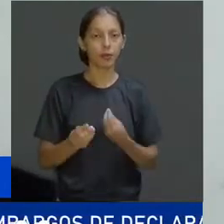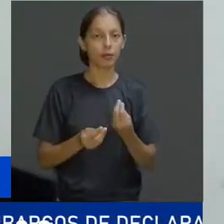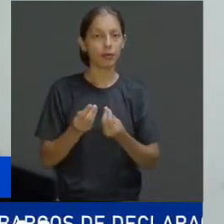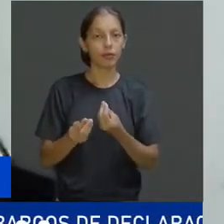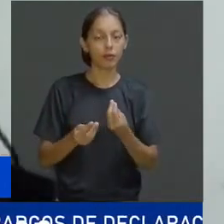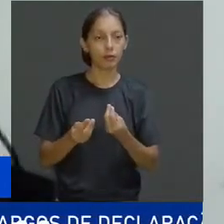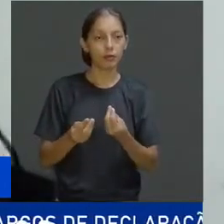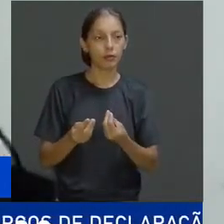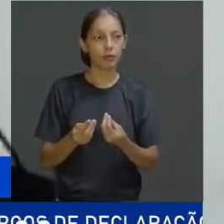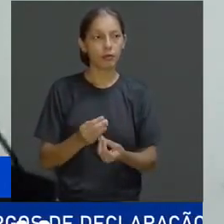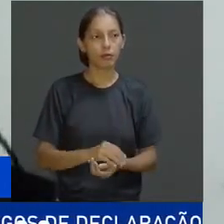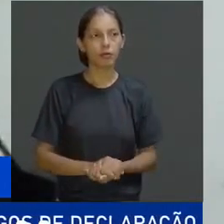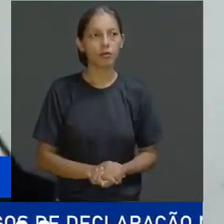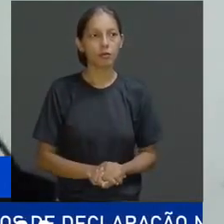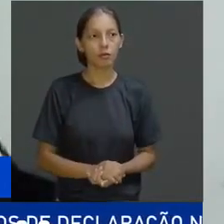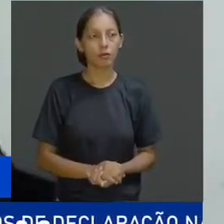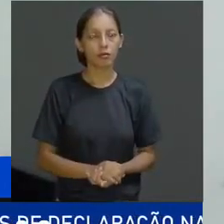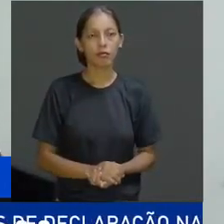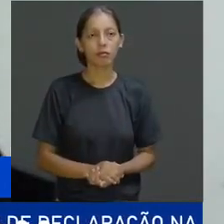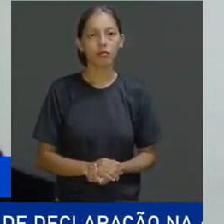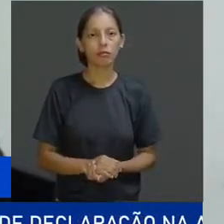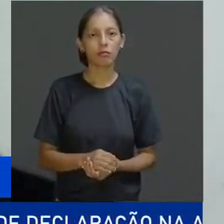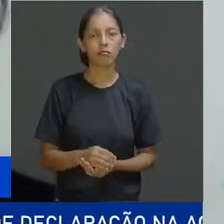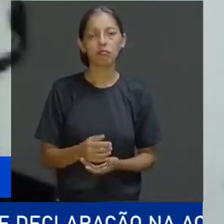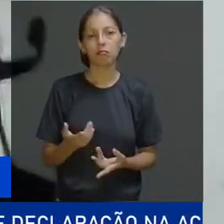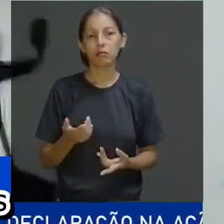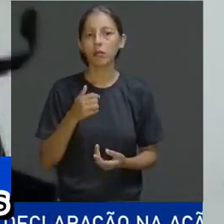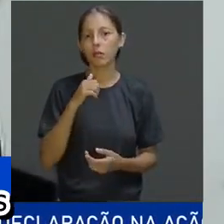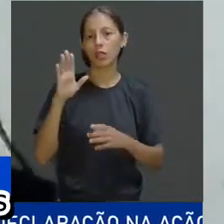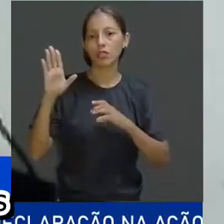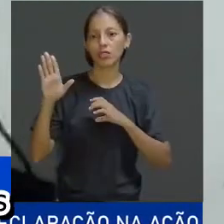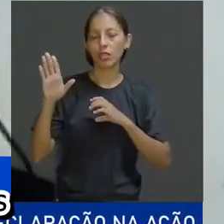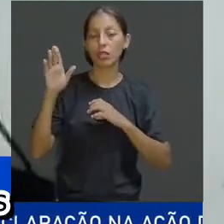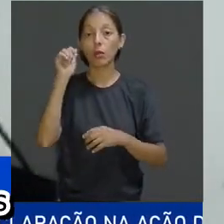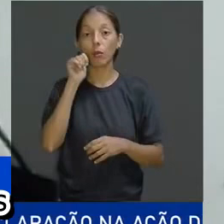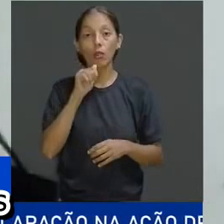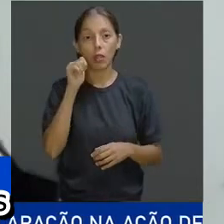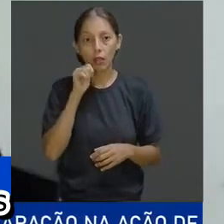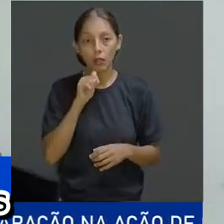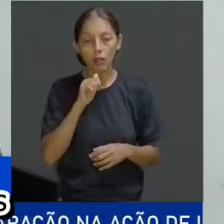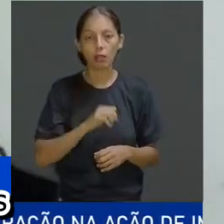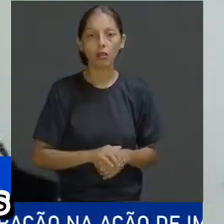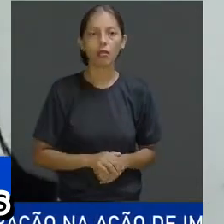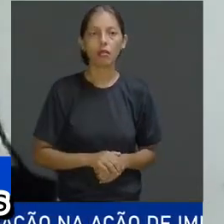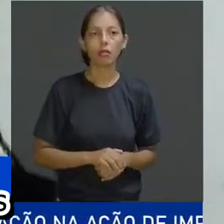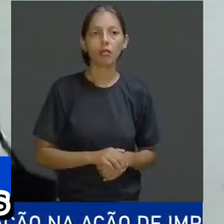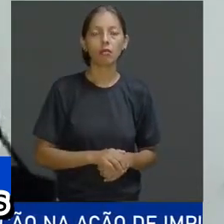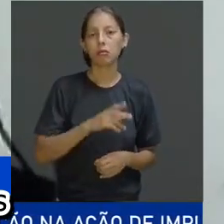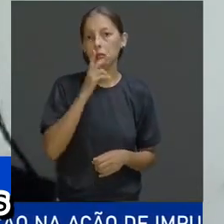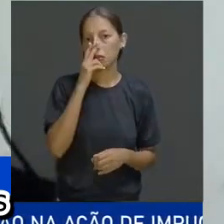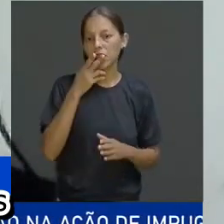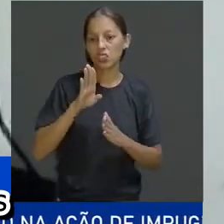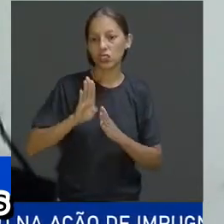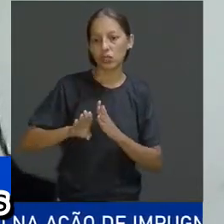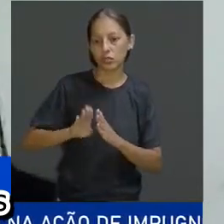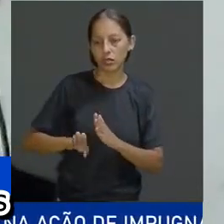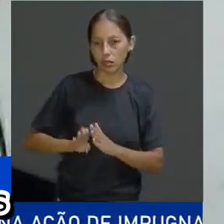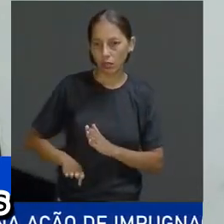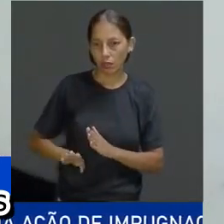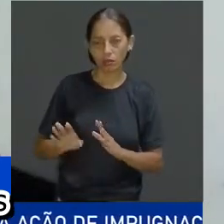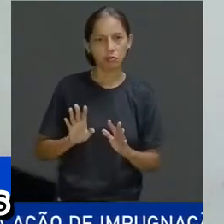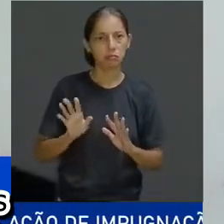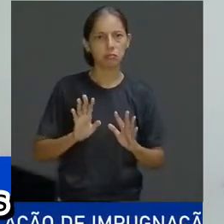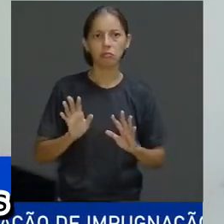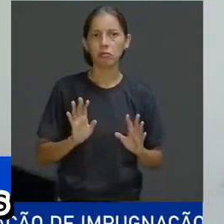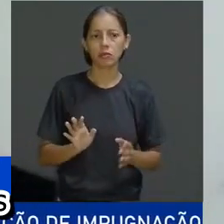ensejasse a candidatura ficta feminina. Muito pelo contrário. As candidatas femininas, elas